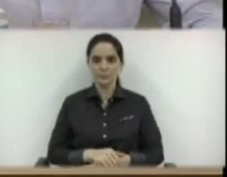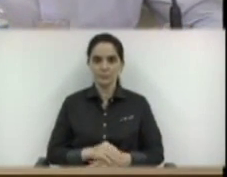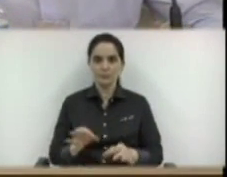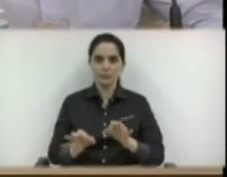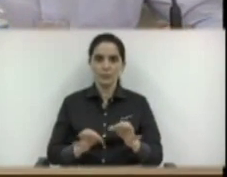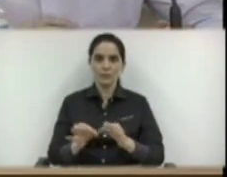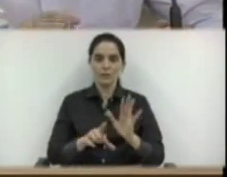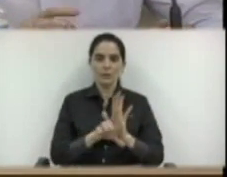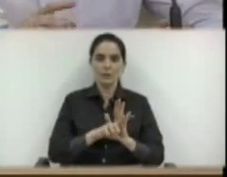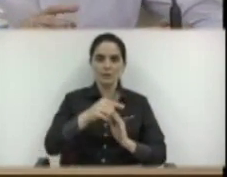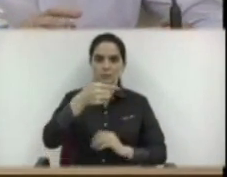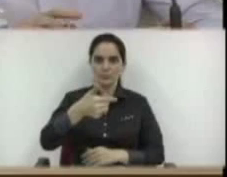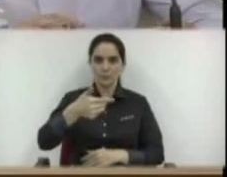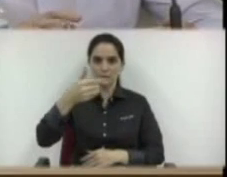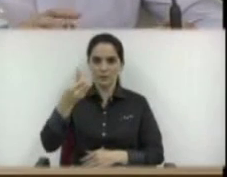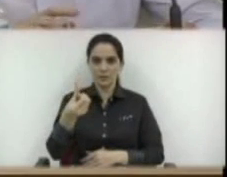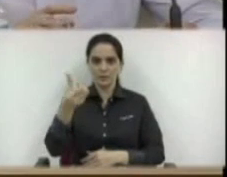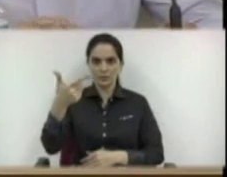Projeto de lei